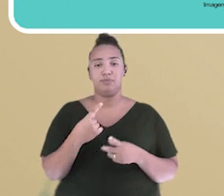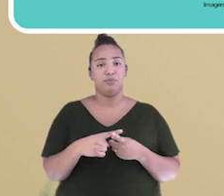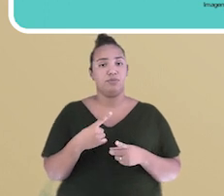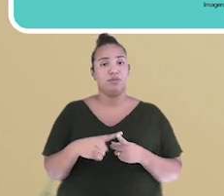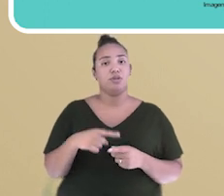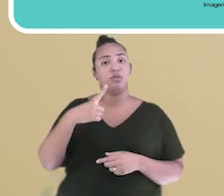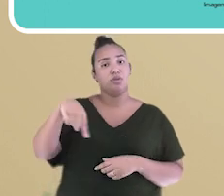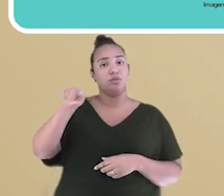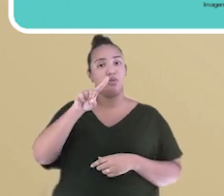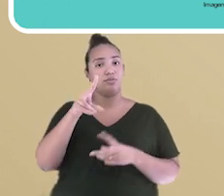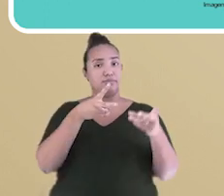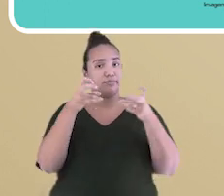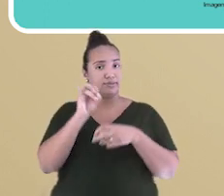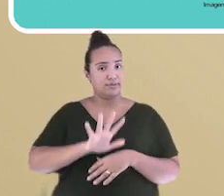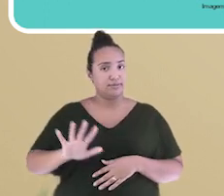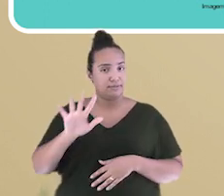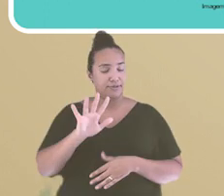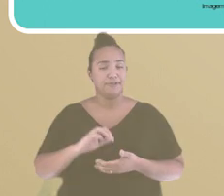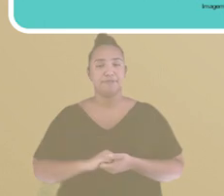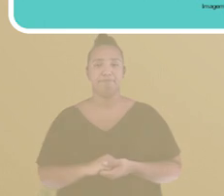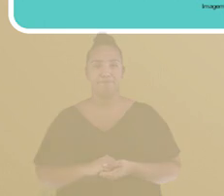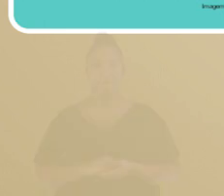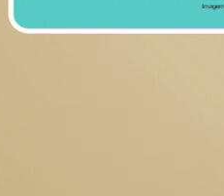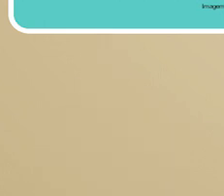porque fizemos a leitura das imagens?